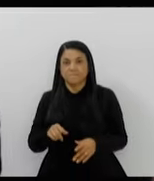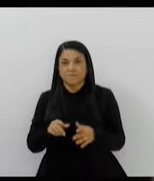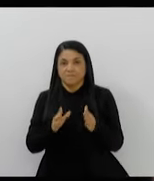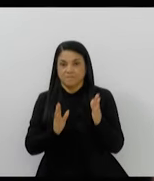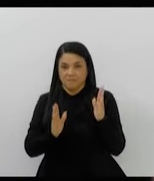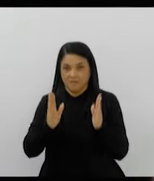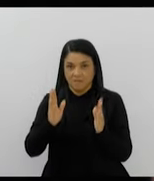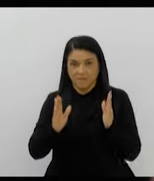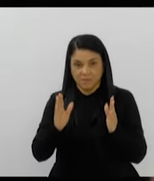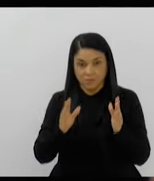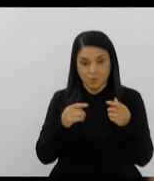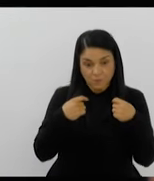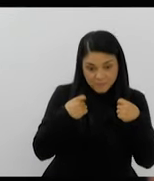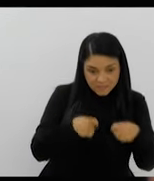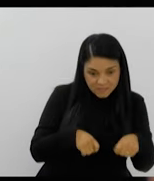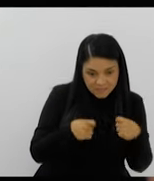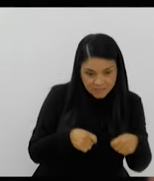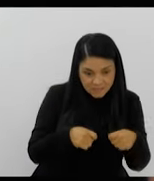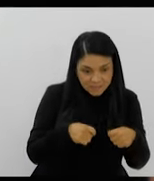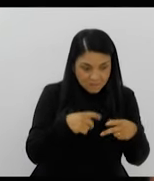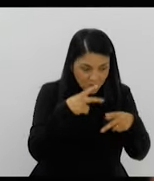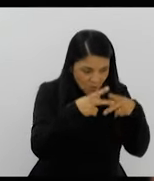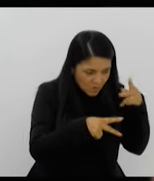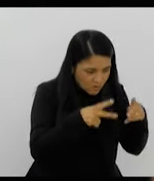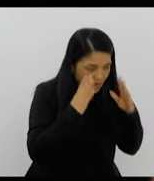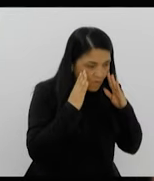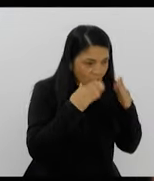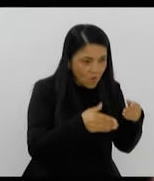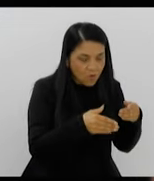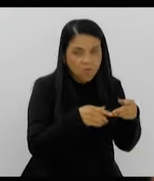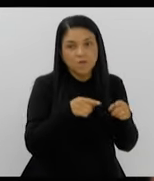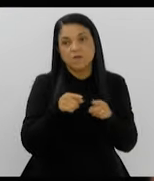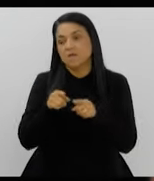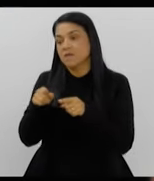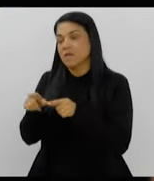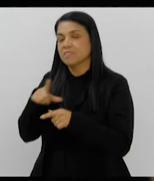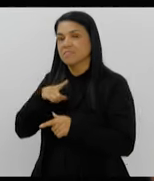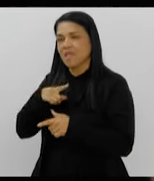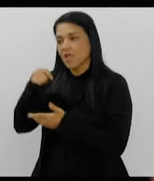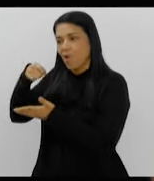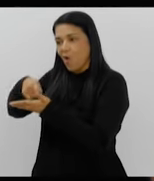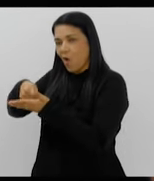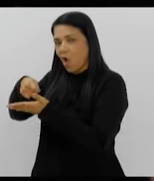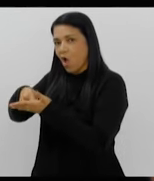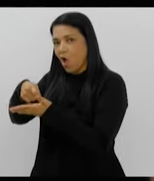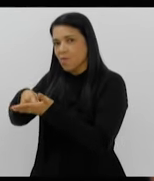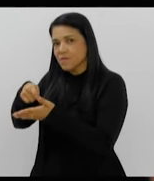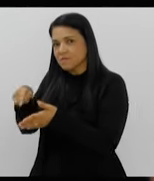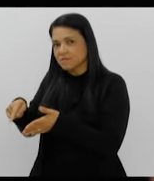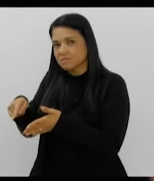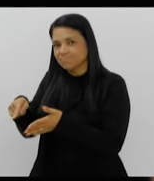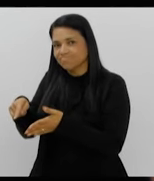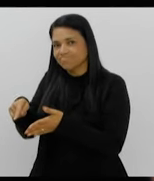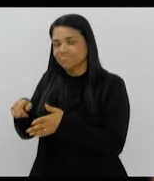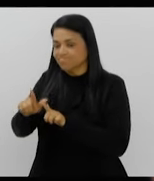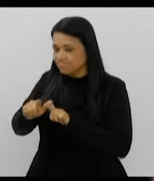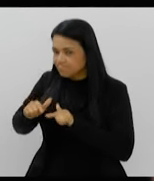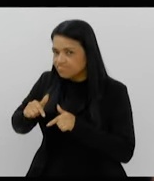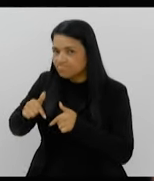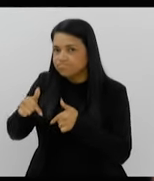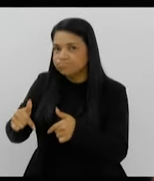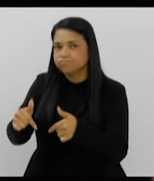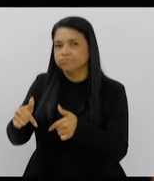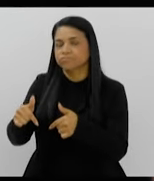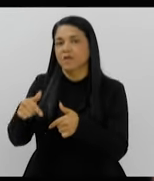entre a necessidade da população e aquele que tem por obrigação de realizar